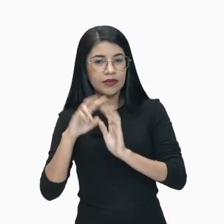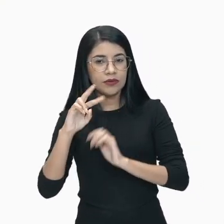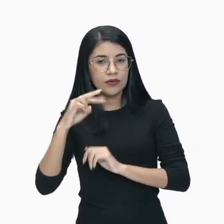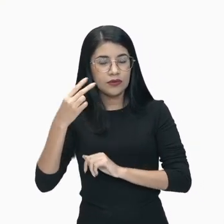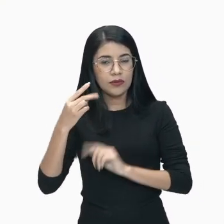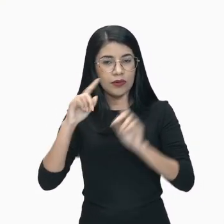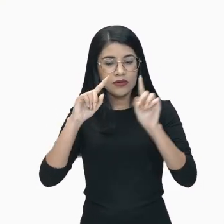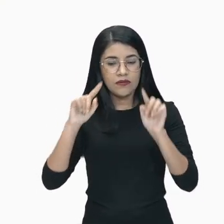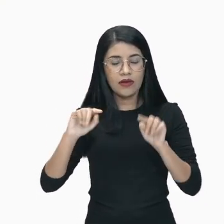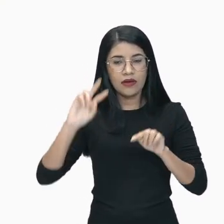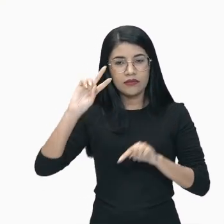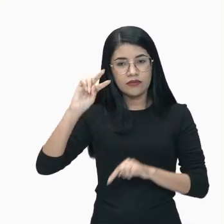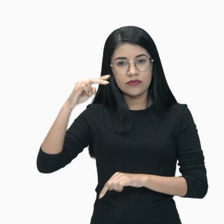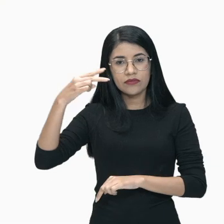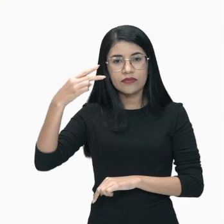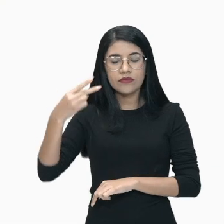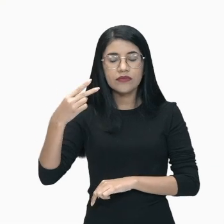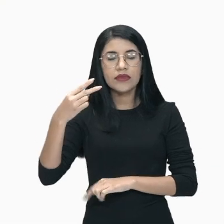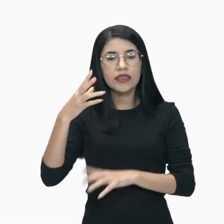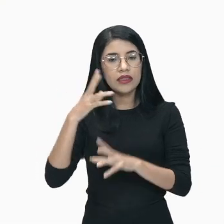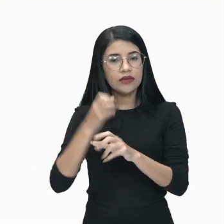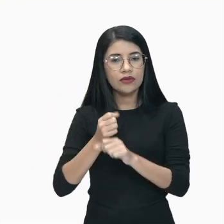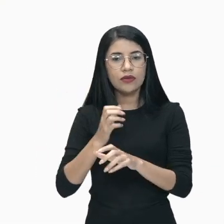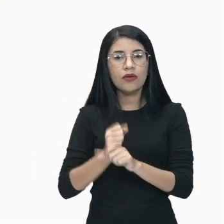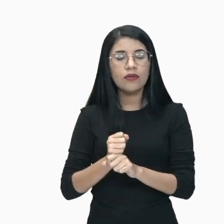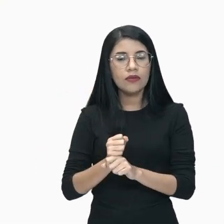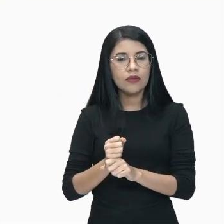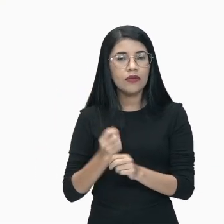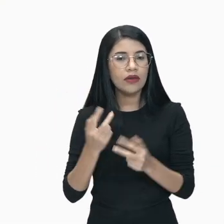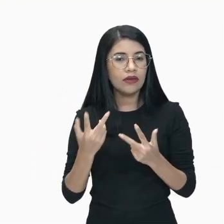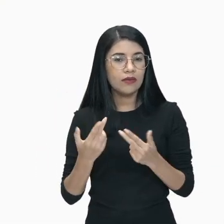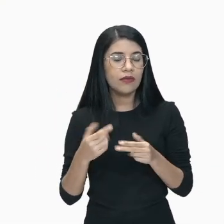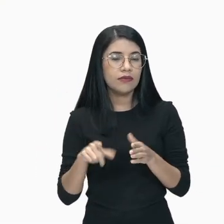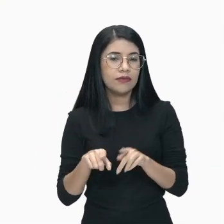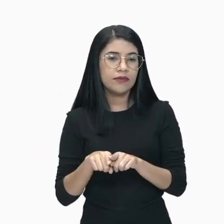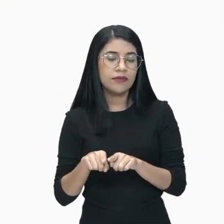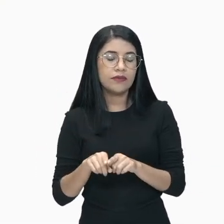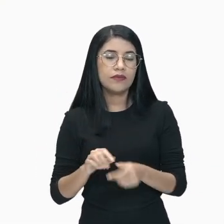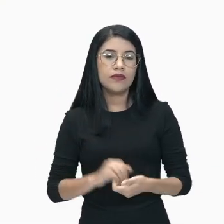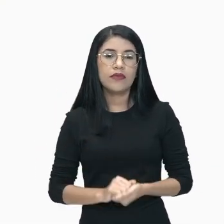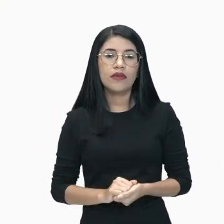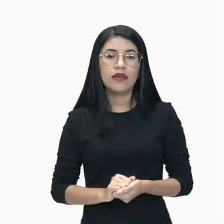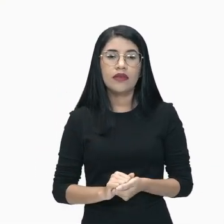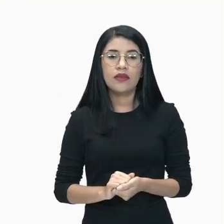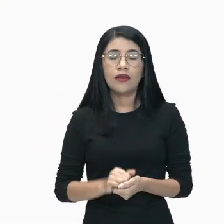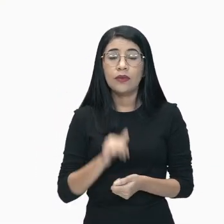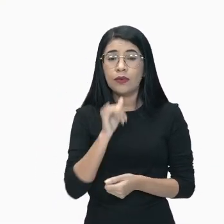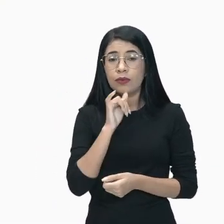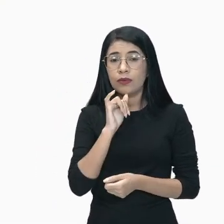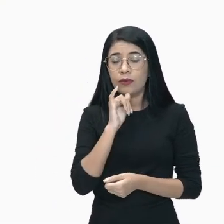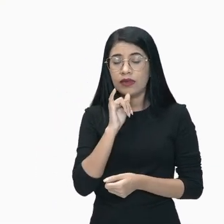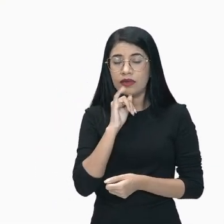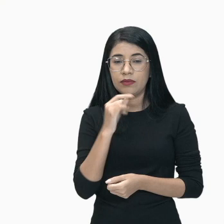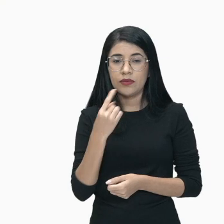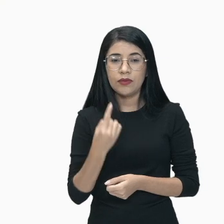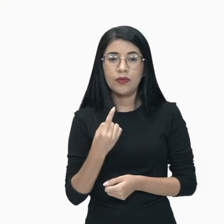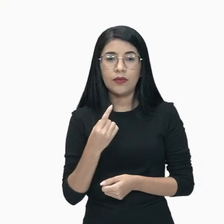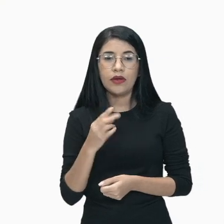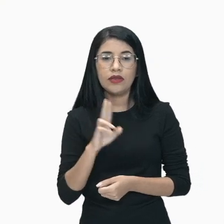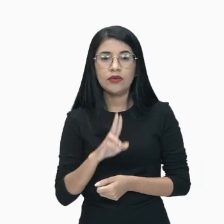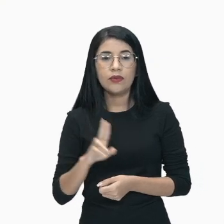quadrado. E aí faço as contas, olha só. Aqui, como a gente viu lá no primeiro exemplo,